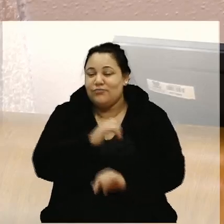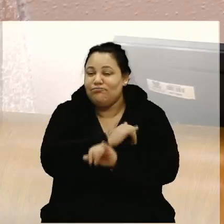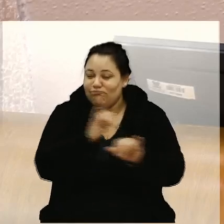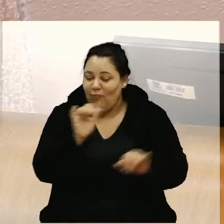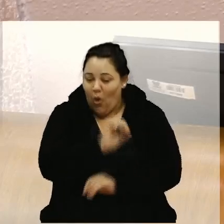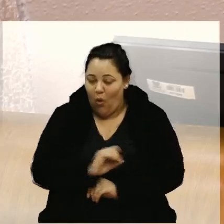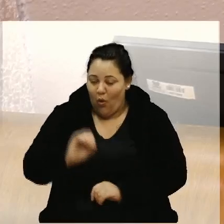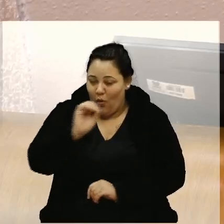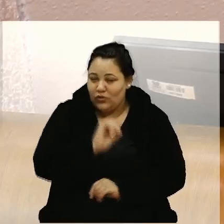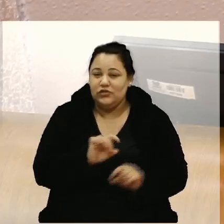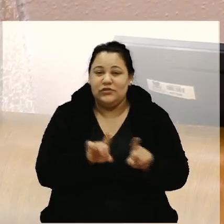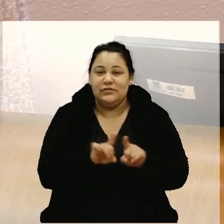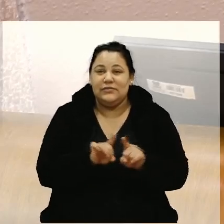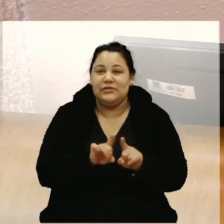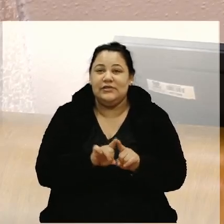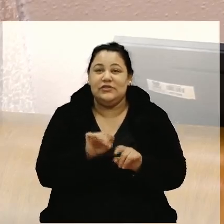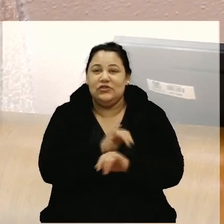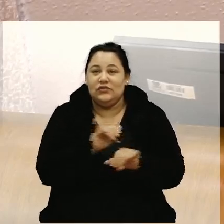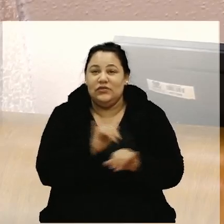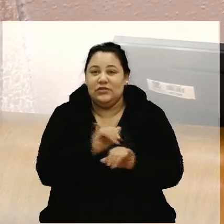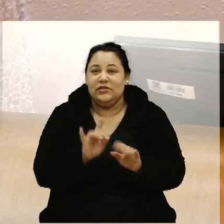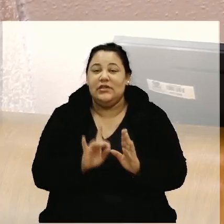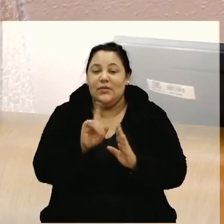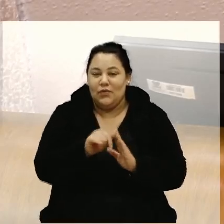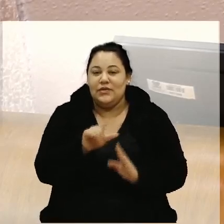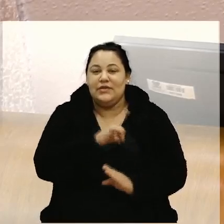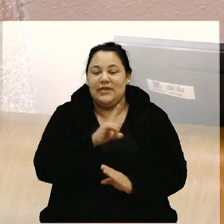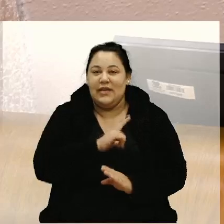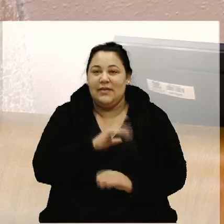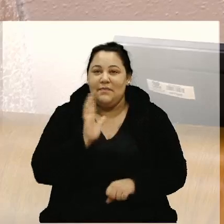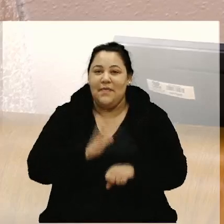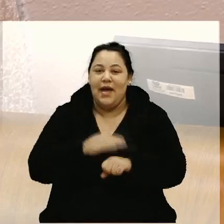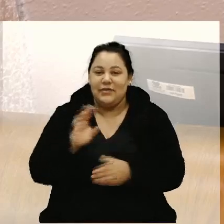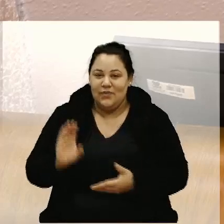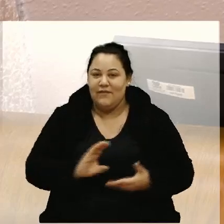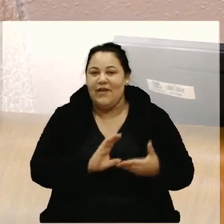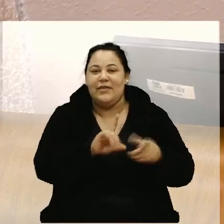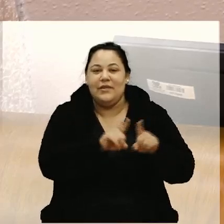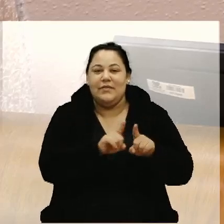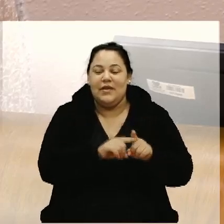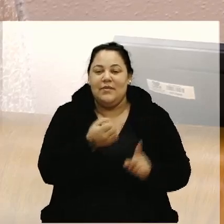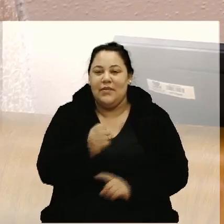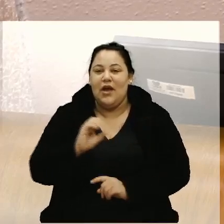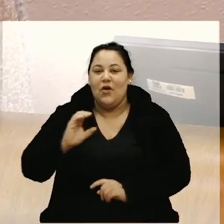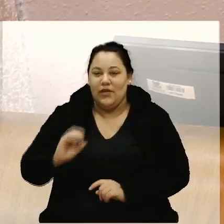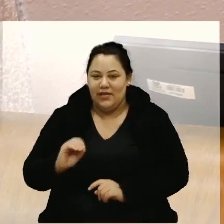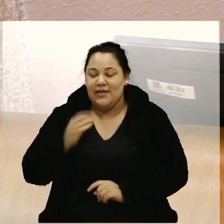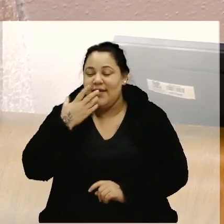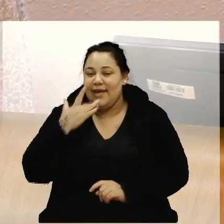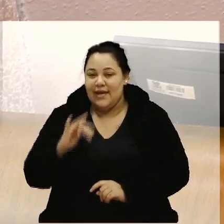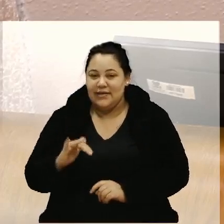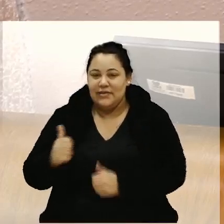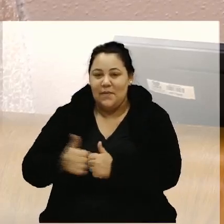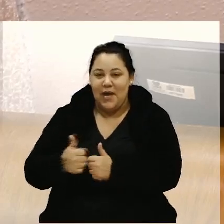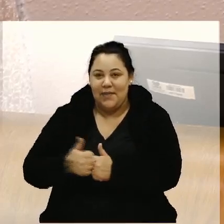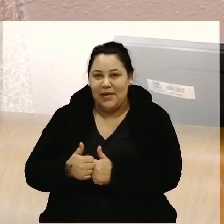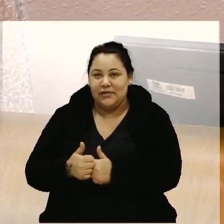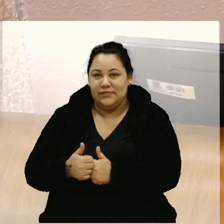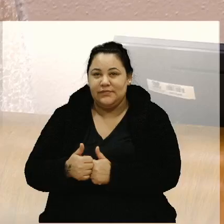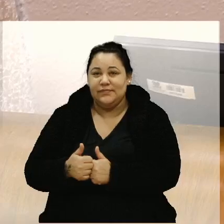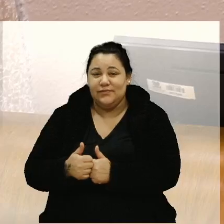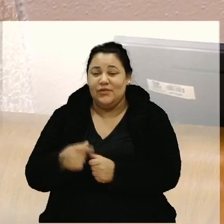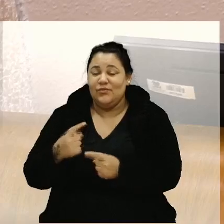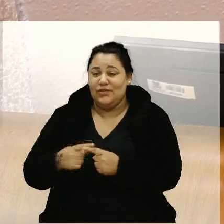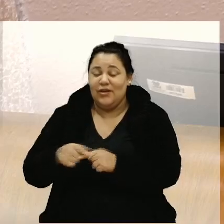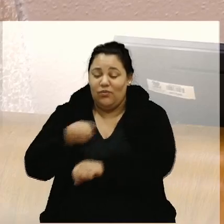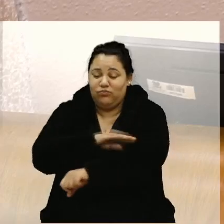a gente está divulgando. E depois temos mais um recursozinho que vai para 80 crianças ali no campo, que o campo também foi